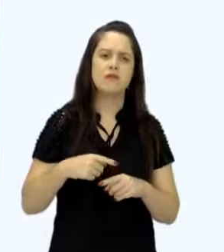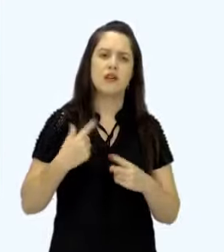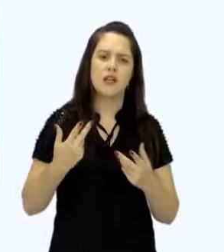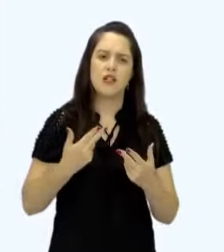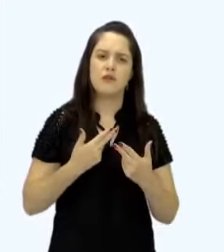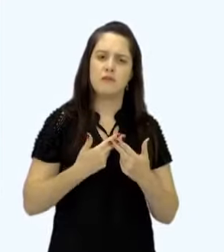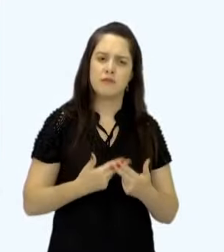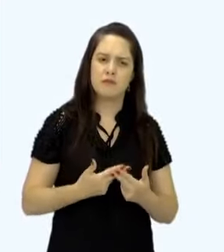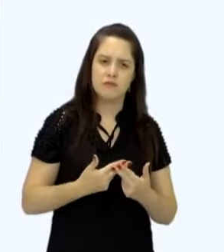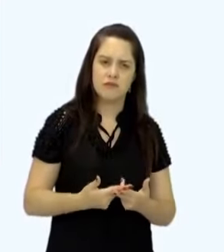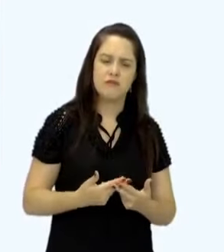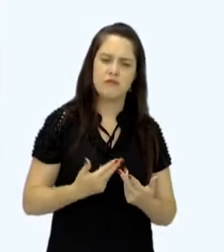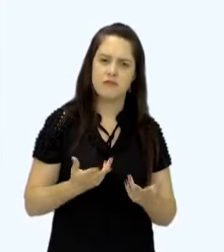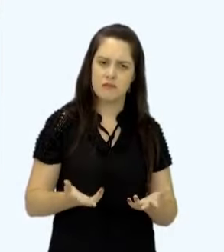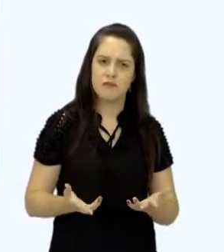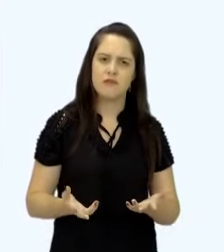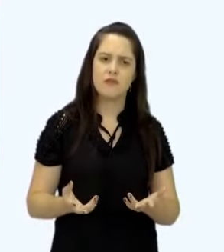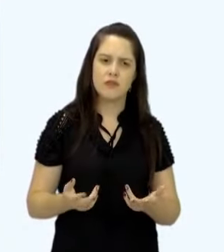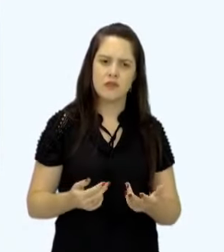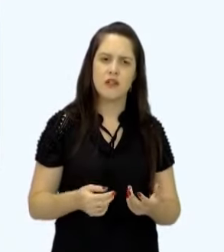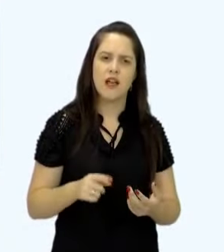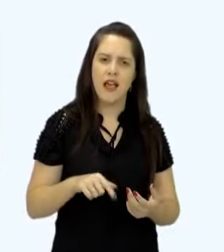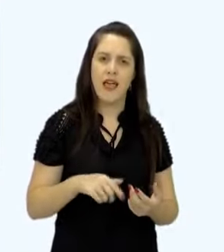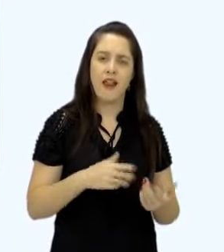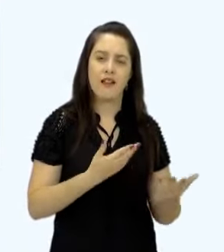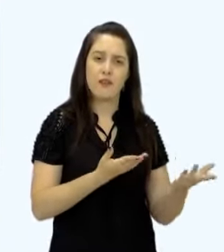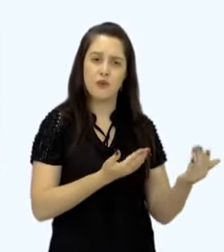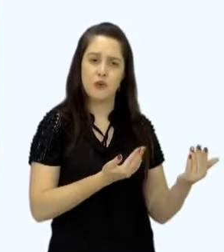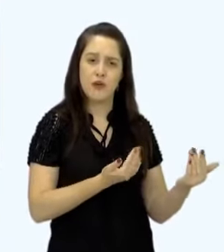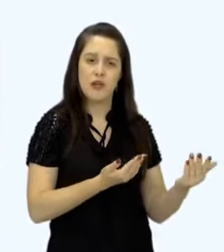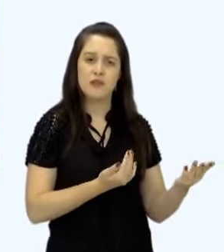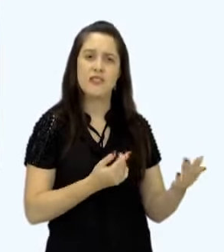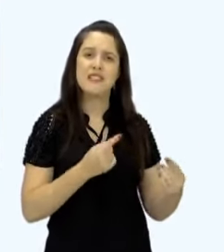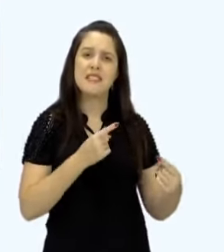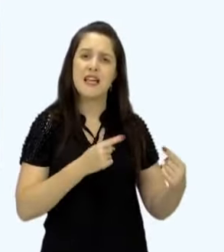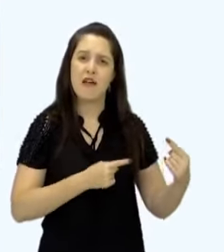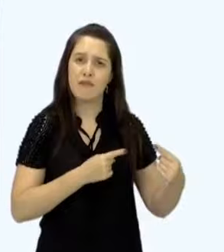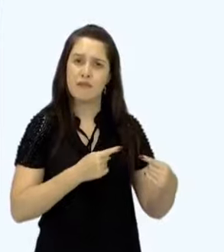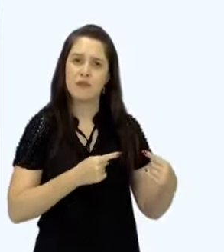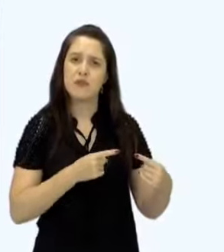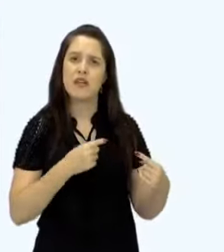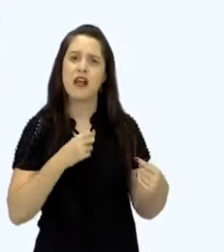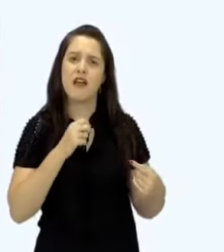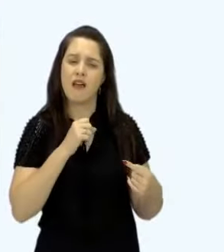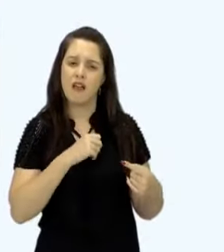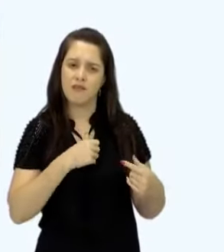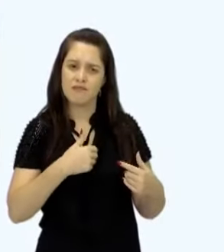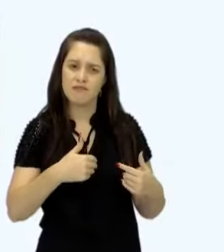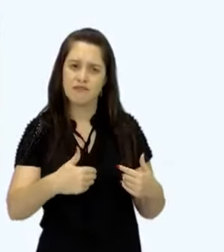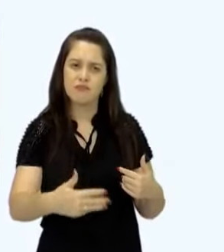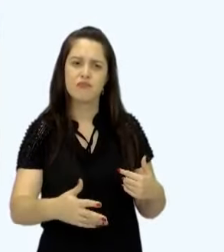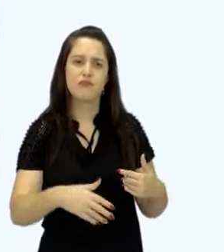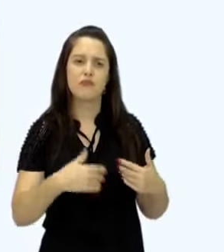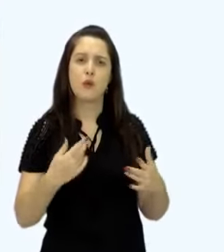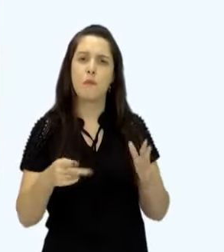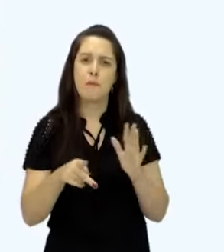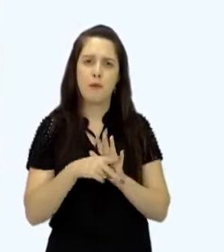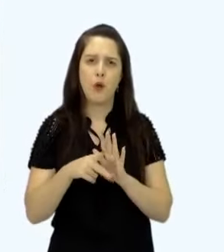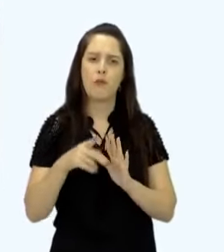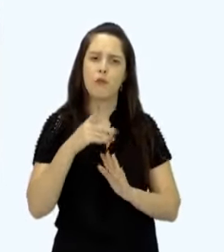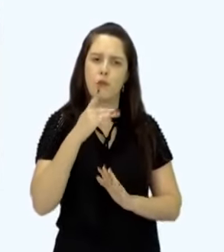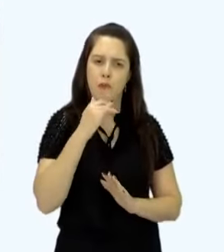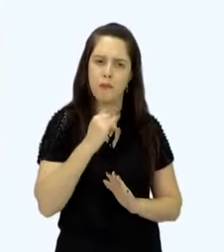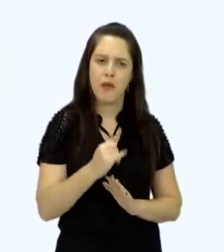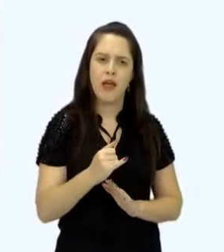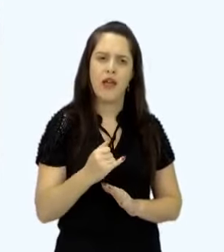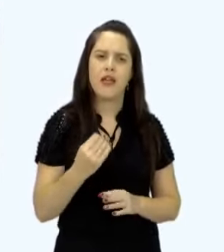impaciência típica do, né, do adolescente, de não ter a paciência de ouvir os mais velhos falarem a mesma história de novo. E o pai conta